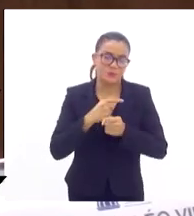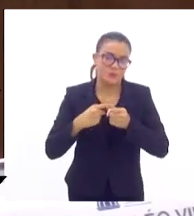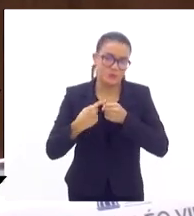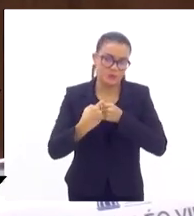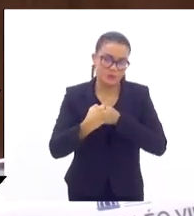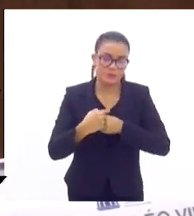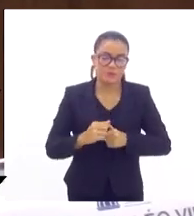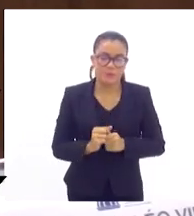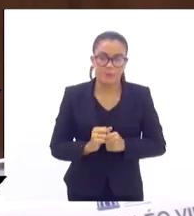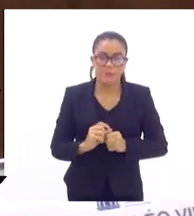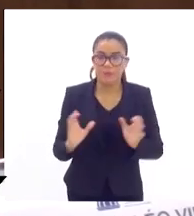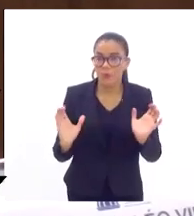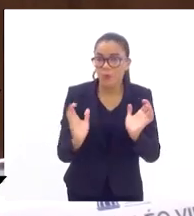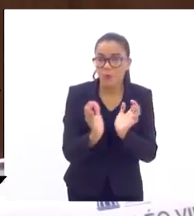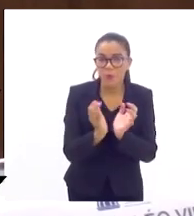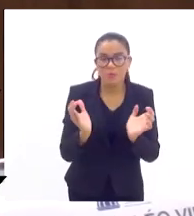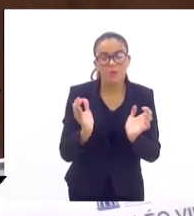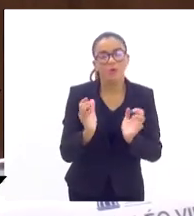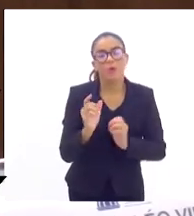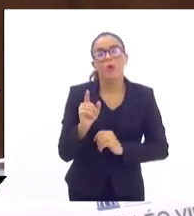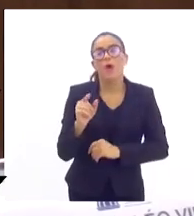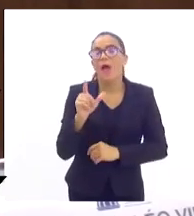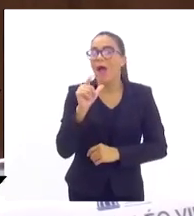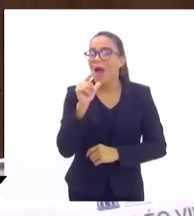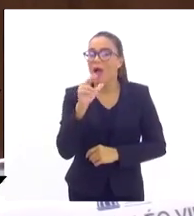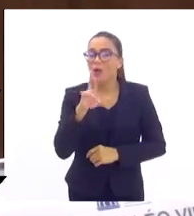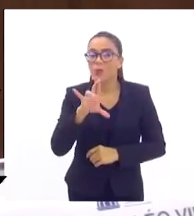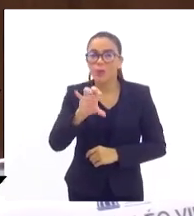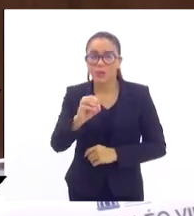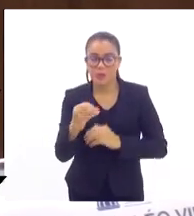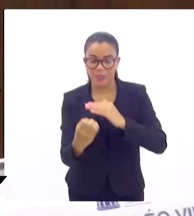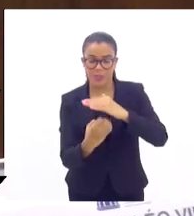desde que o grupo Águas do Rio, né, assumiu, e